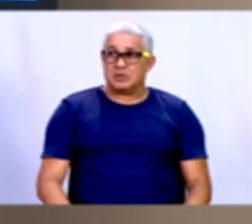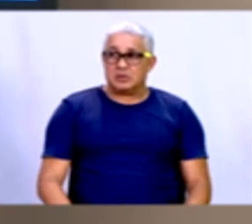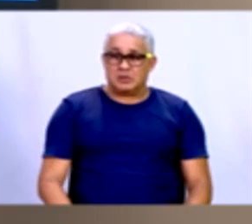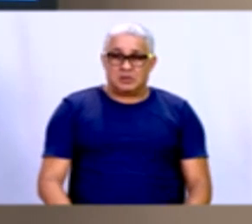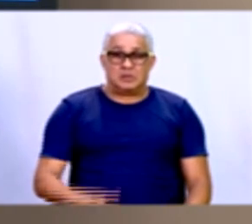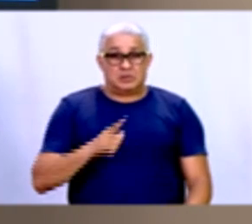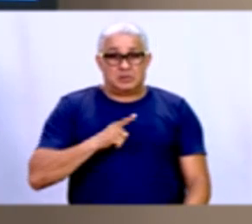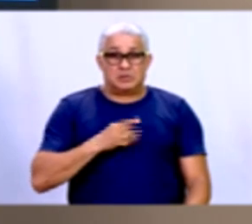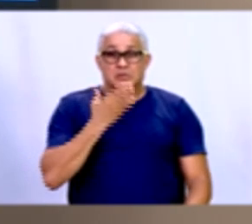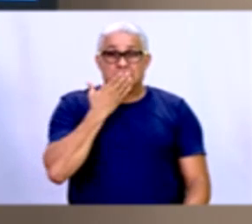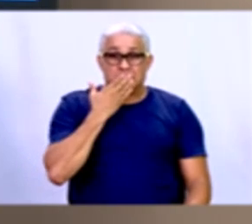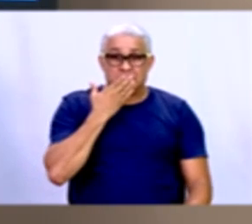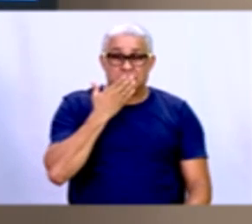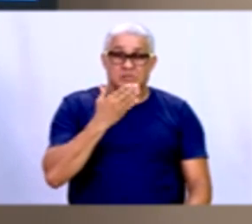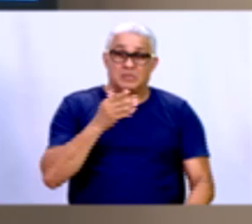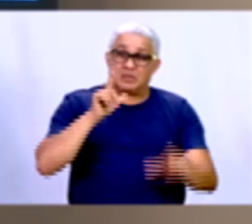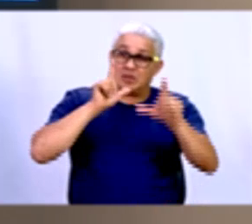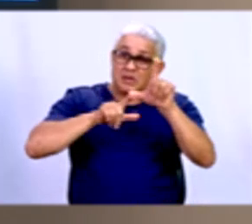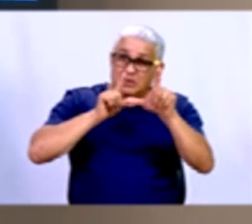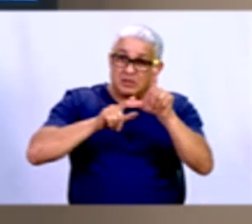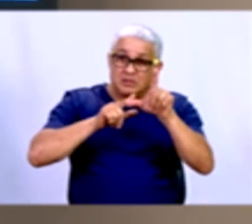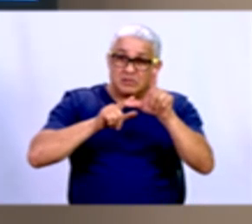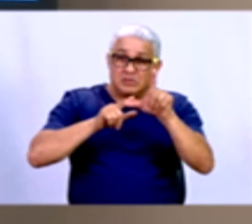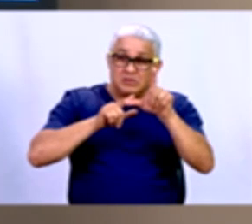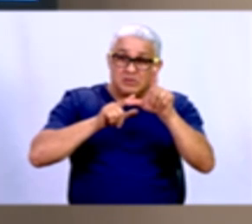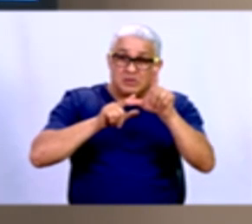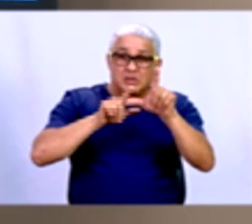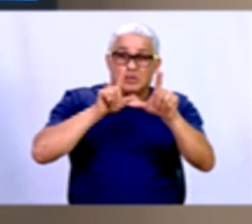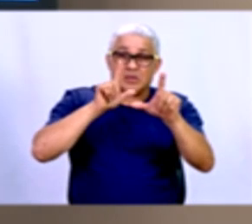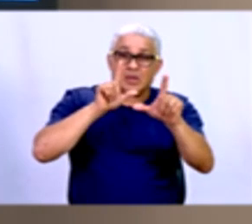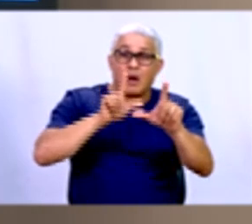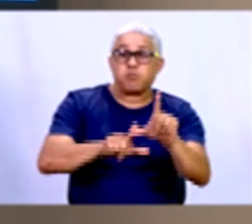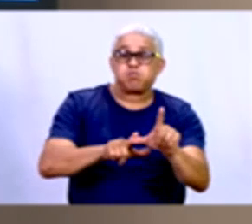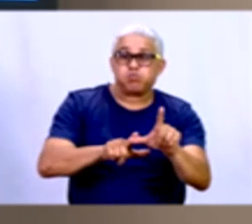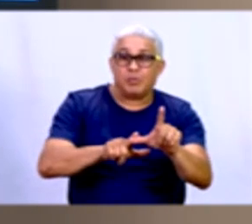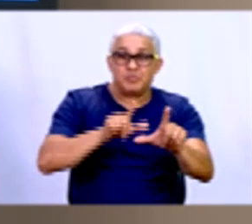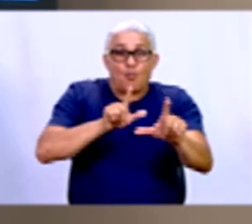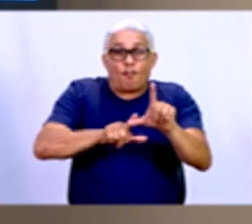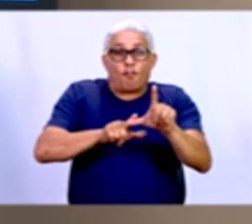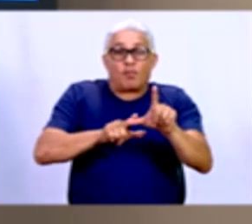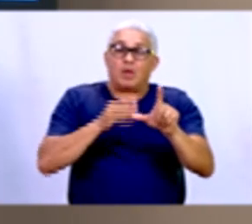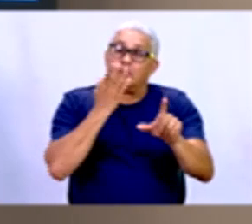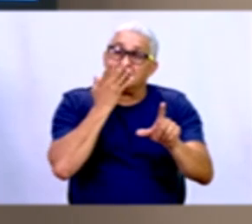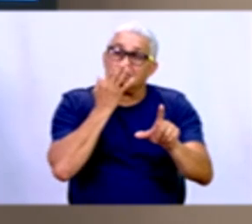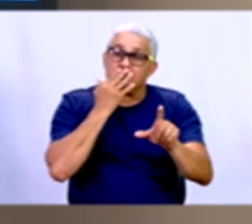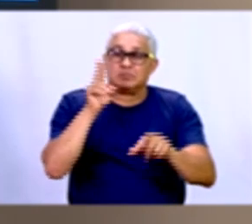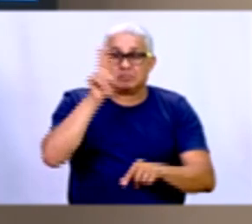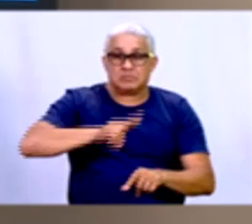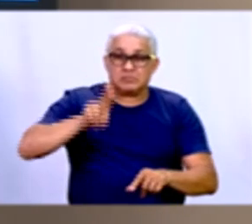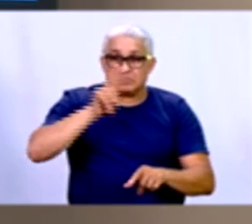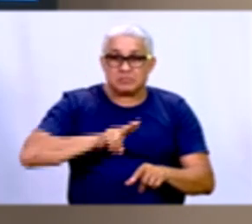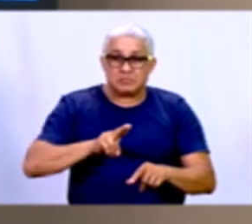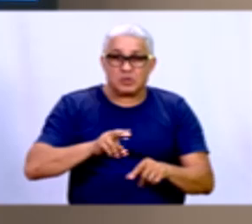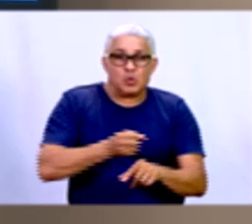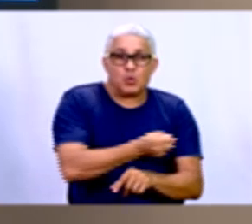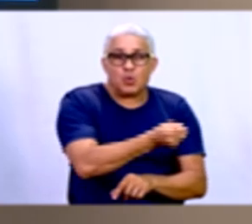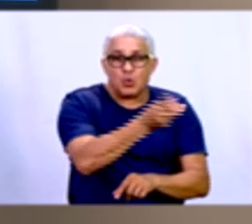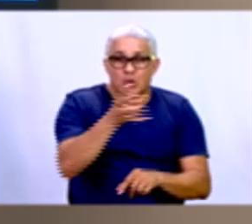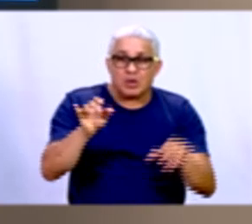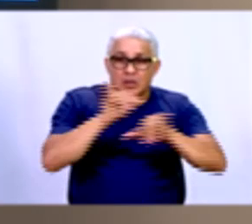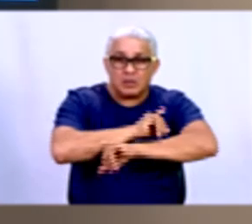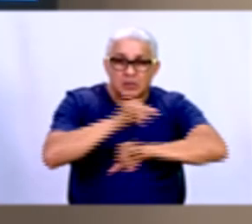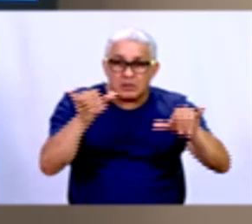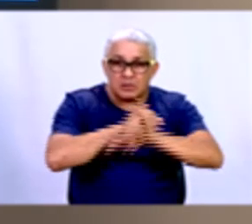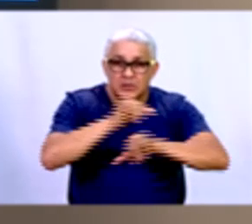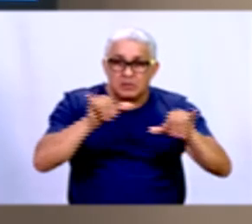envolve tipo de fonte, tamanho de fonte, as cores que a gente vai utilizar, quantidade de informações